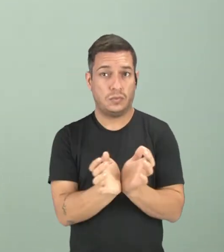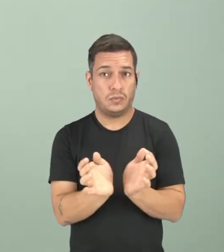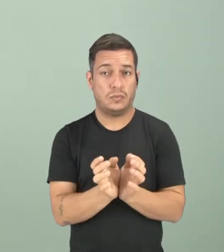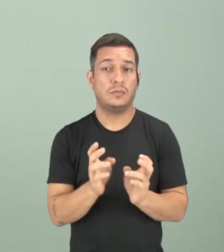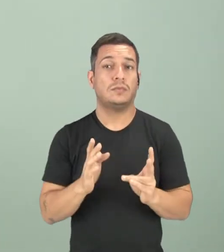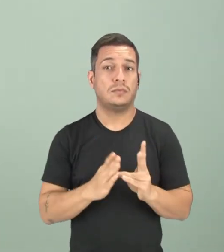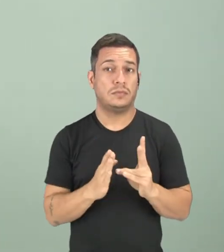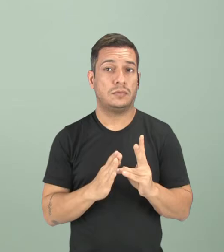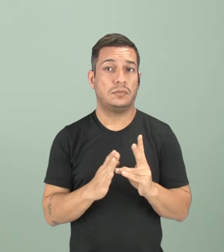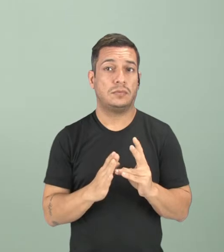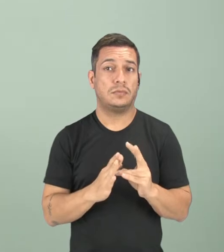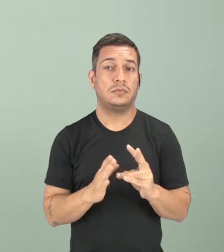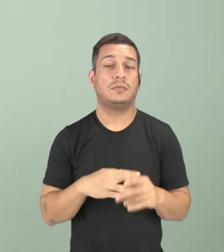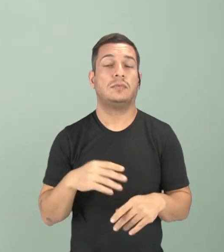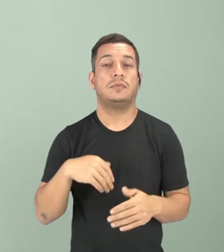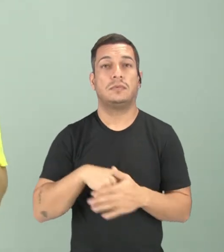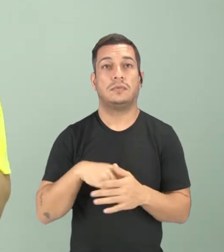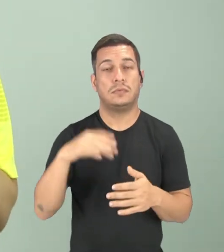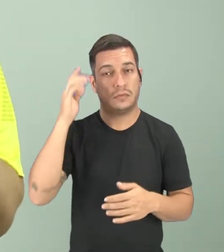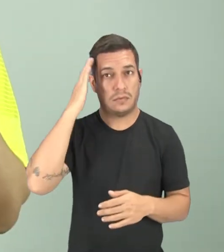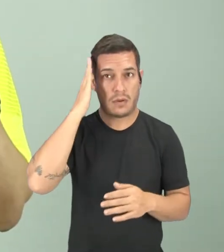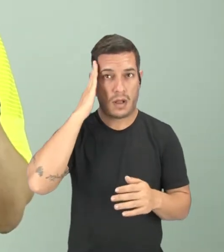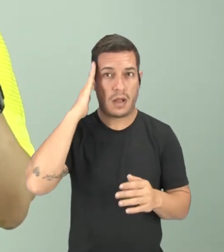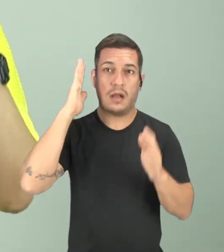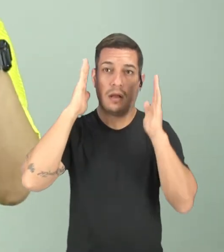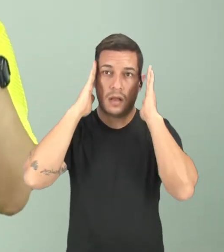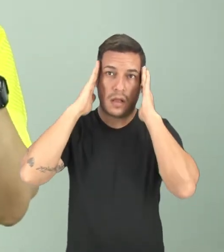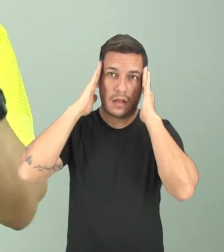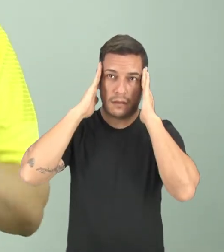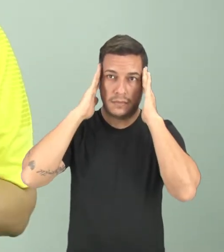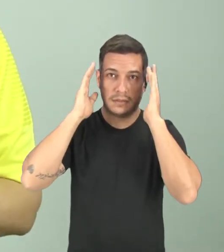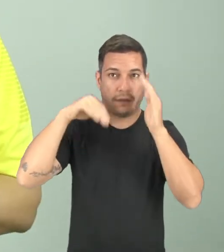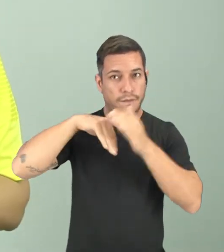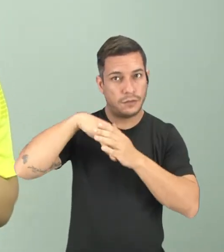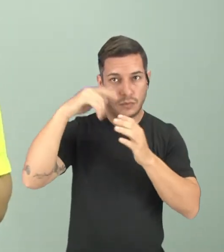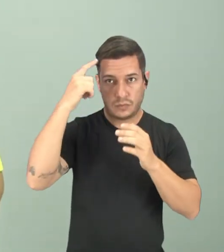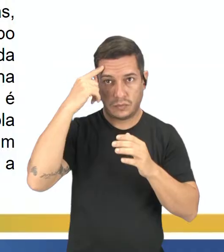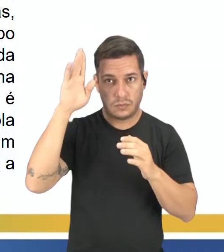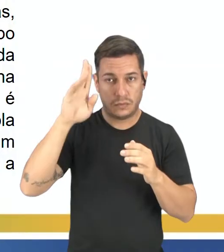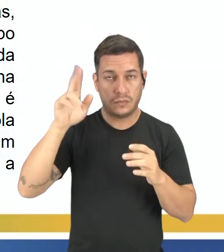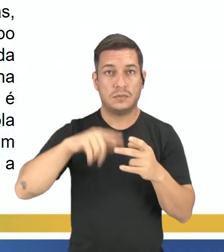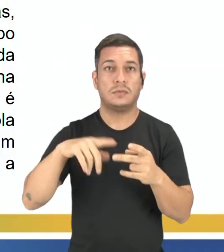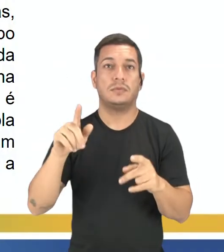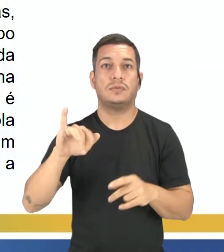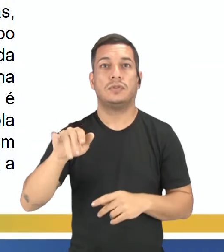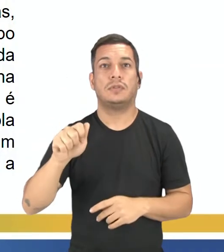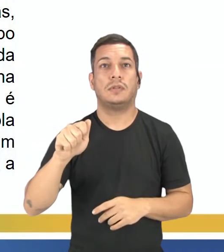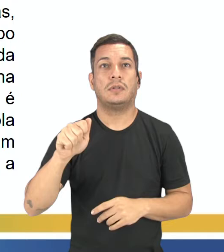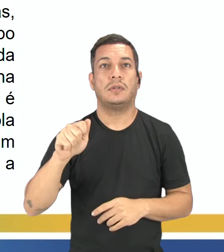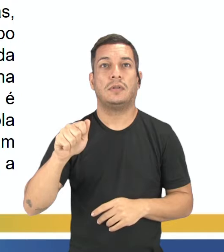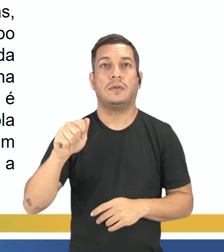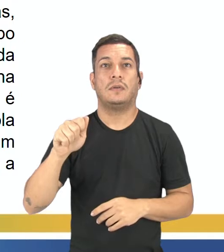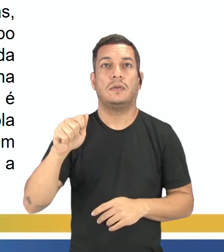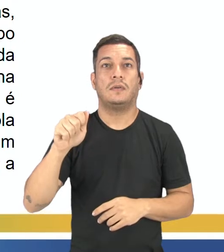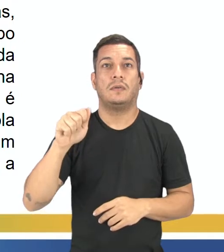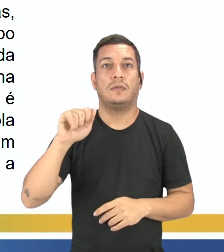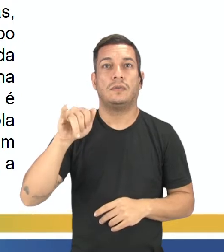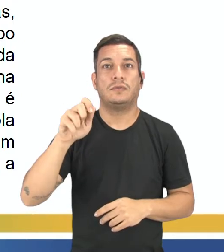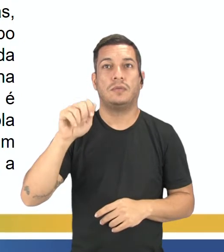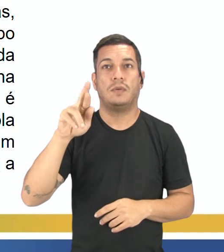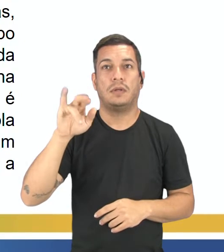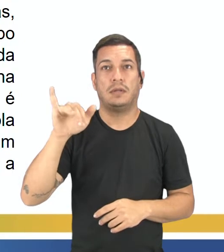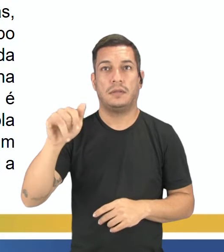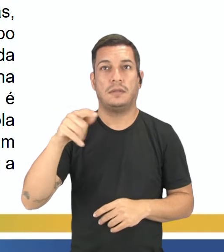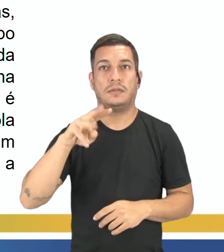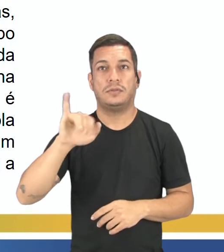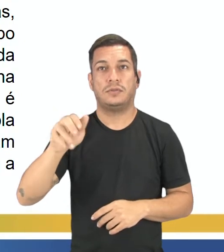etnia. Então são exemplos aí, o futebol com a cabeça, que já é uma outra modalidade aqui, o jauari, que é lançar dardos no